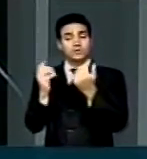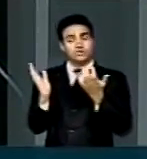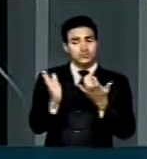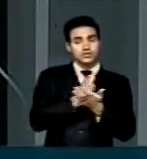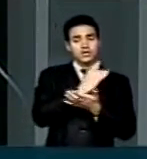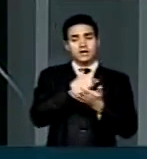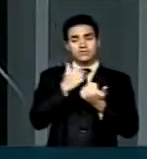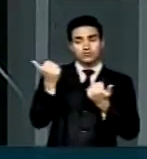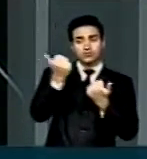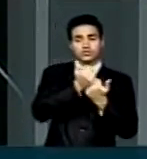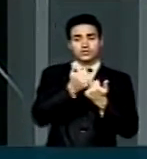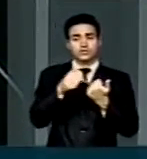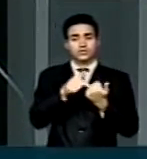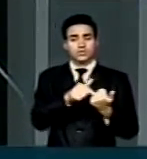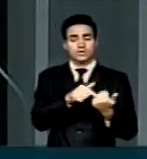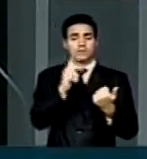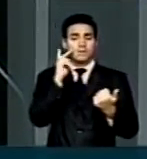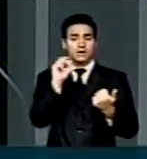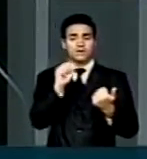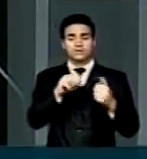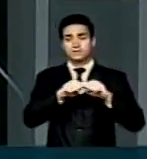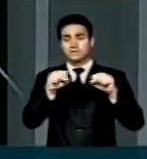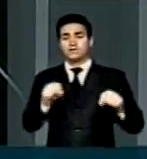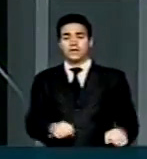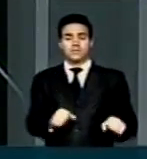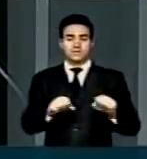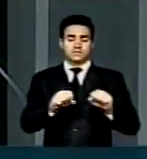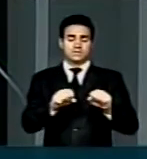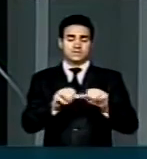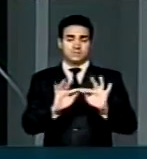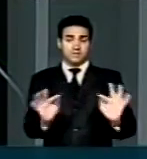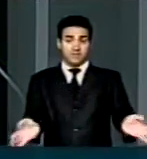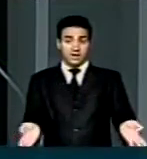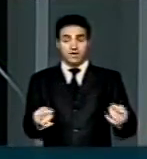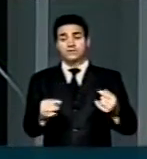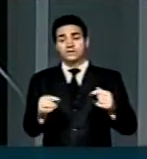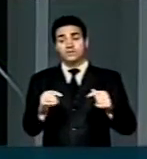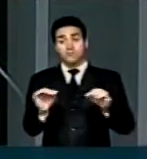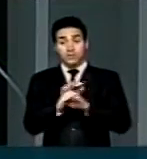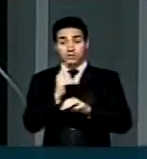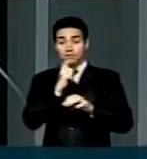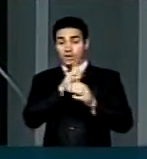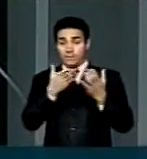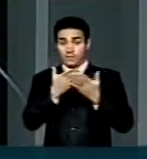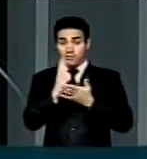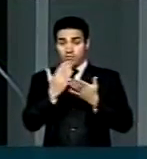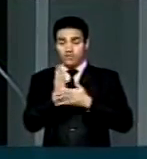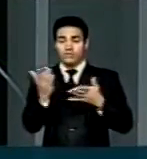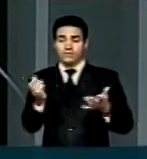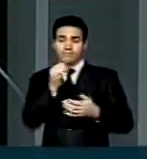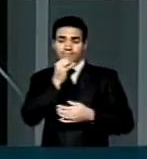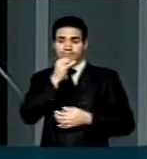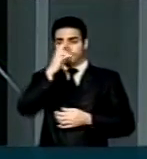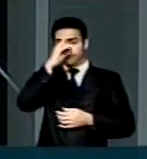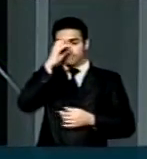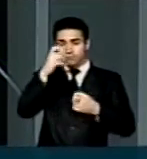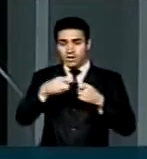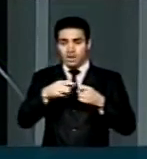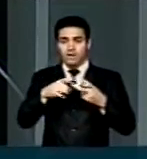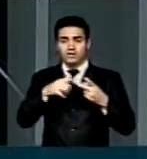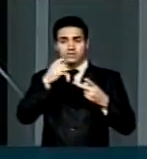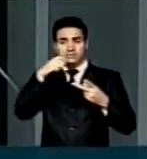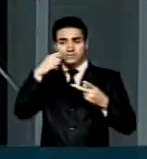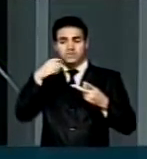substituição tributária para as organizações do sistema simplificado. Com aprovação da medida, clínicas médicas, consultórios de